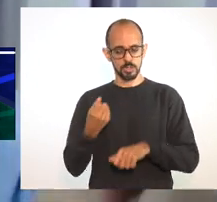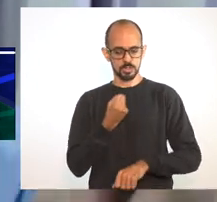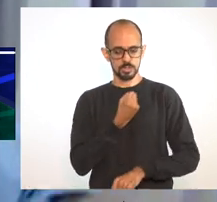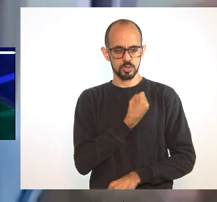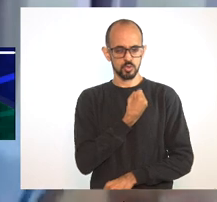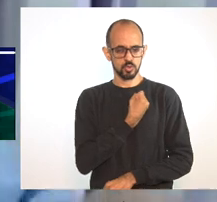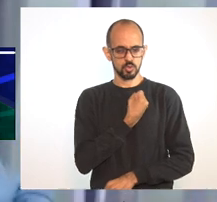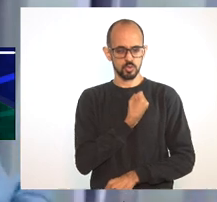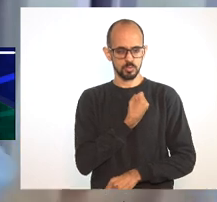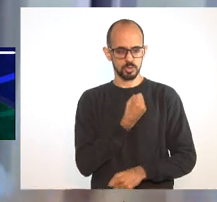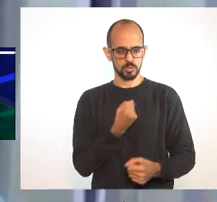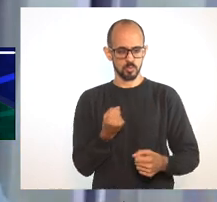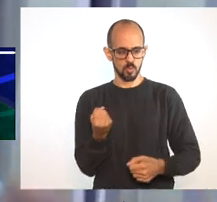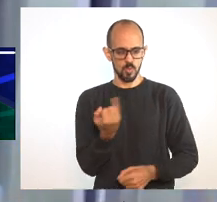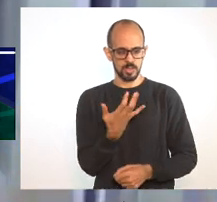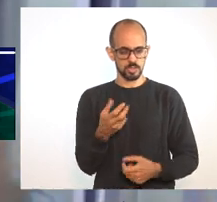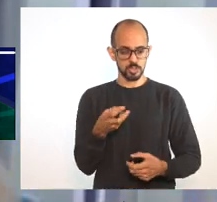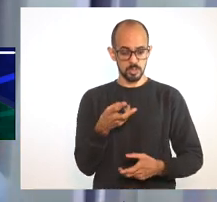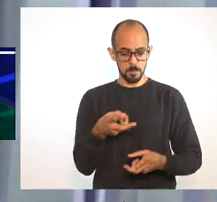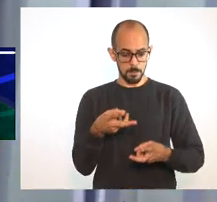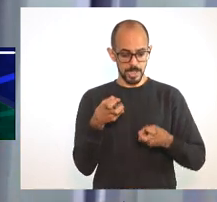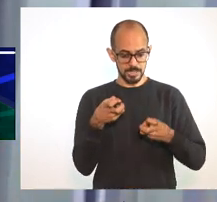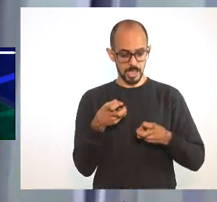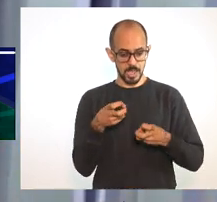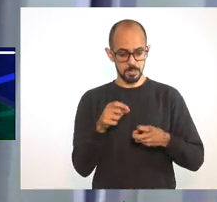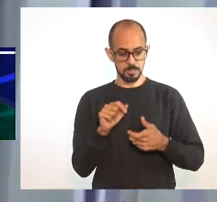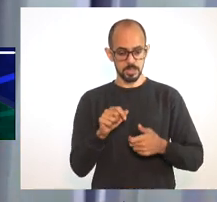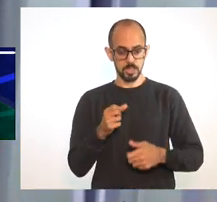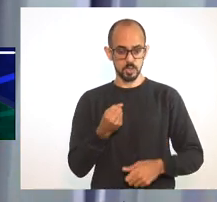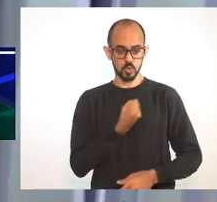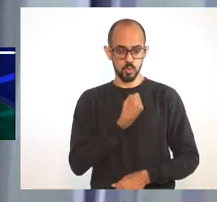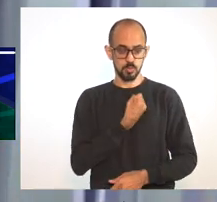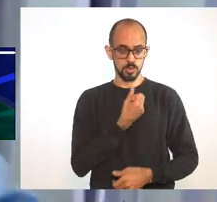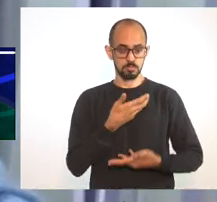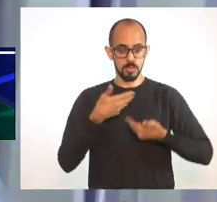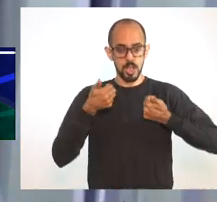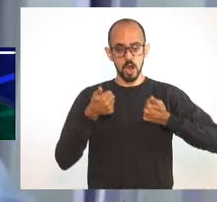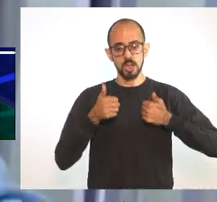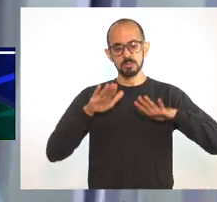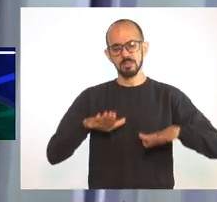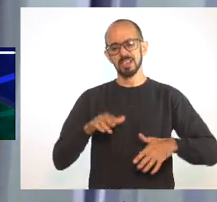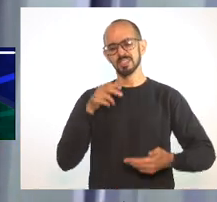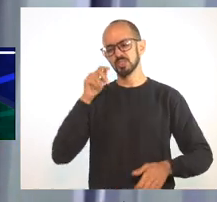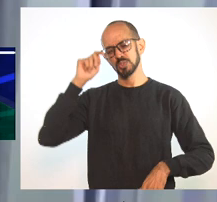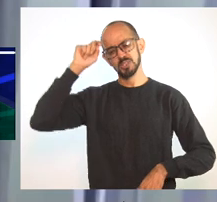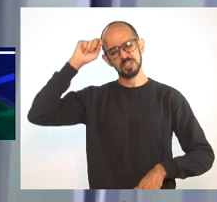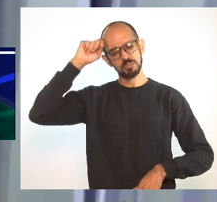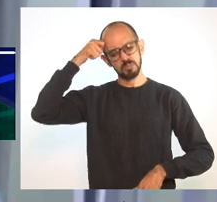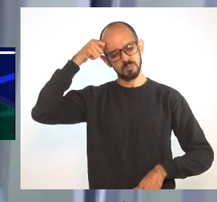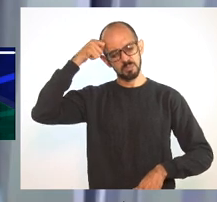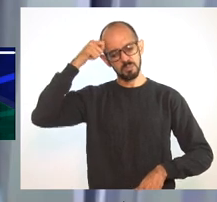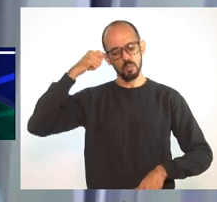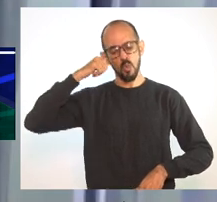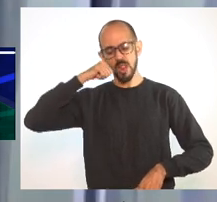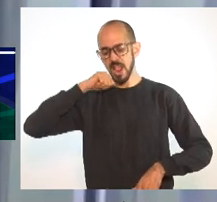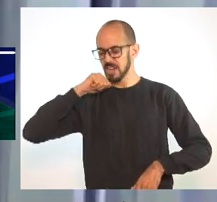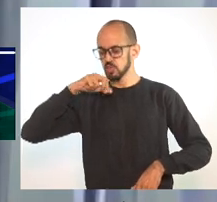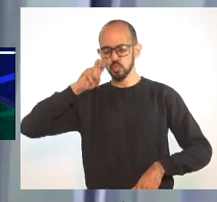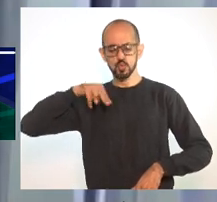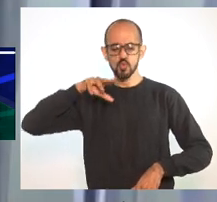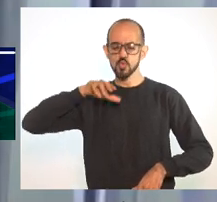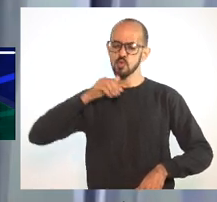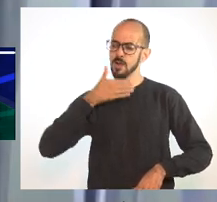conheceram curvas melhores, mesmo assim, no caso das mulheres negras, esses indicadores nunca melhoraram. Então, é importante fazer